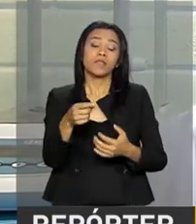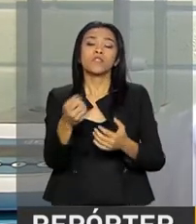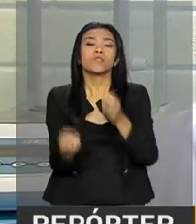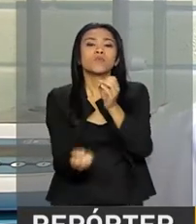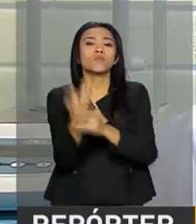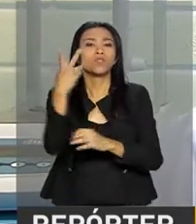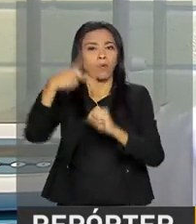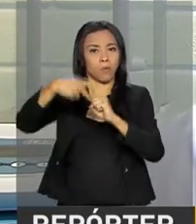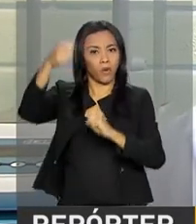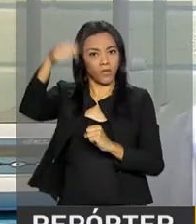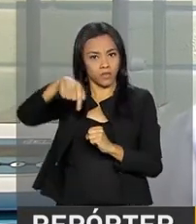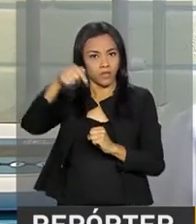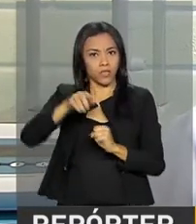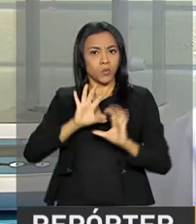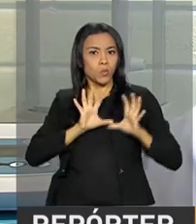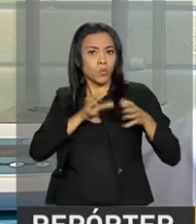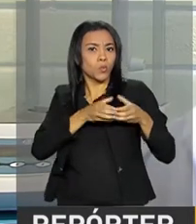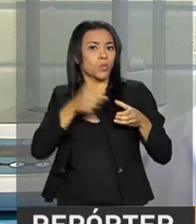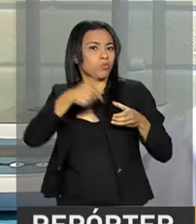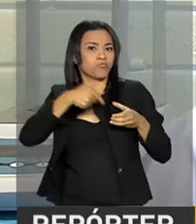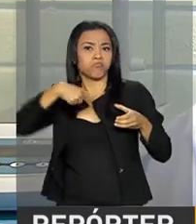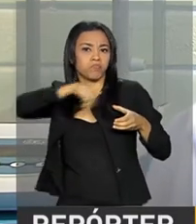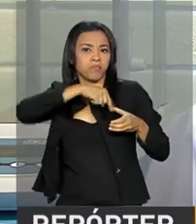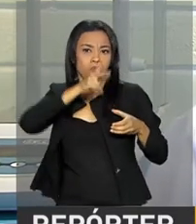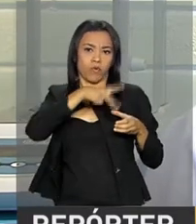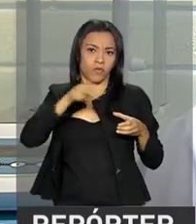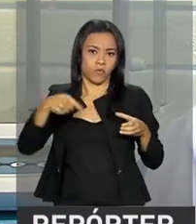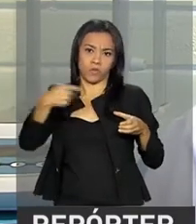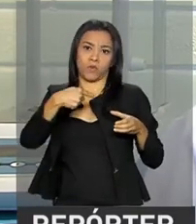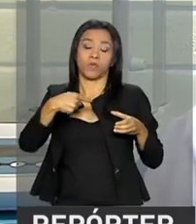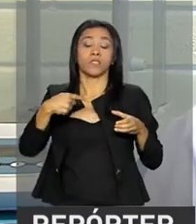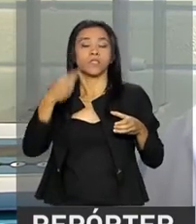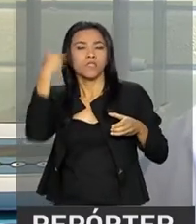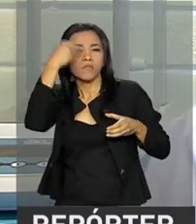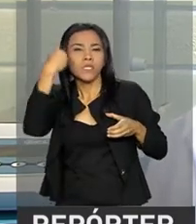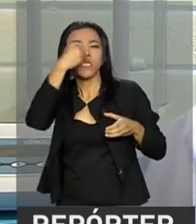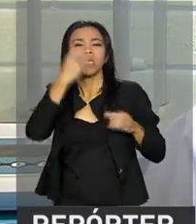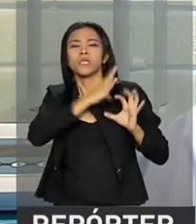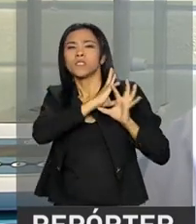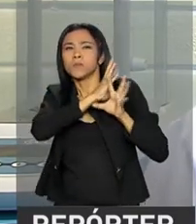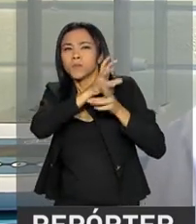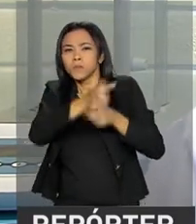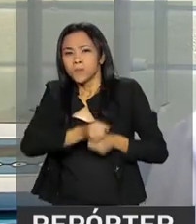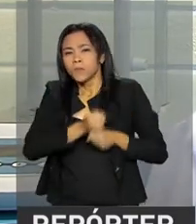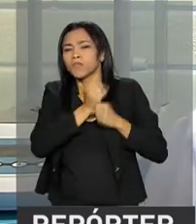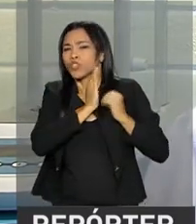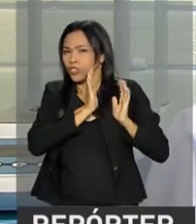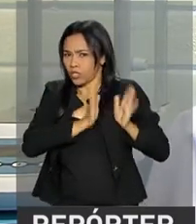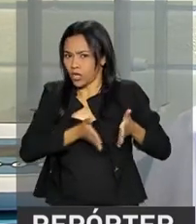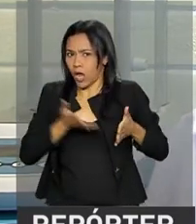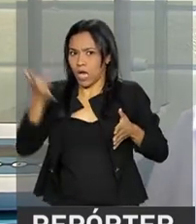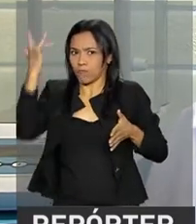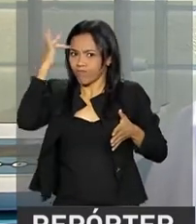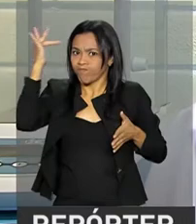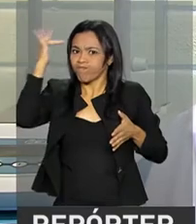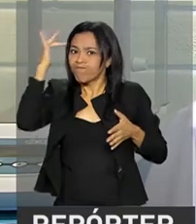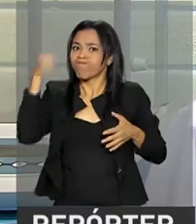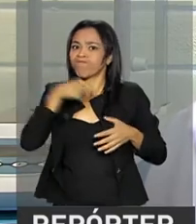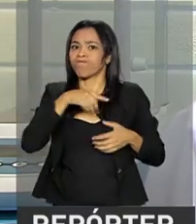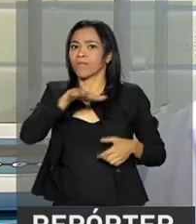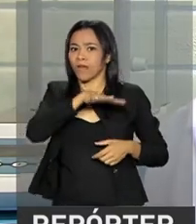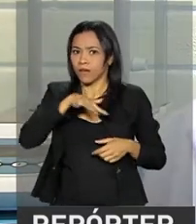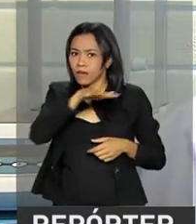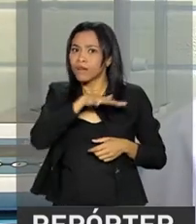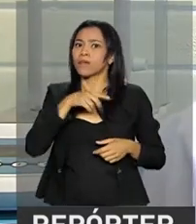de um grupo de professores com uma experiência já respeitava a na